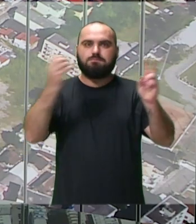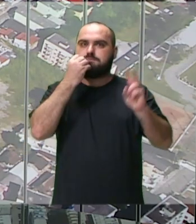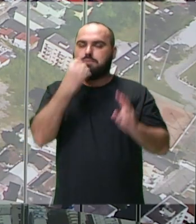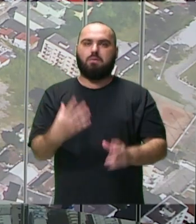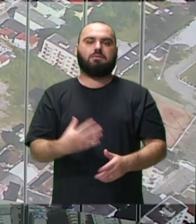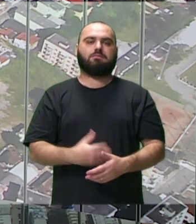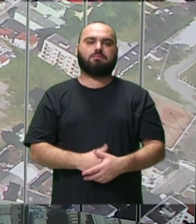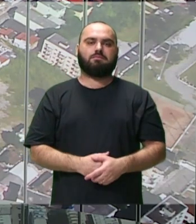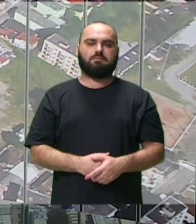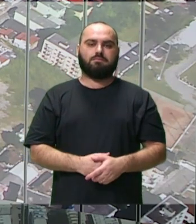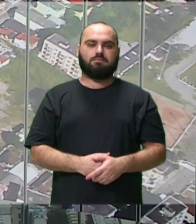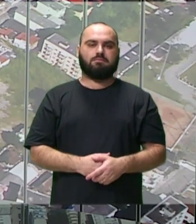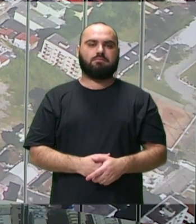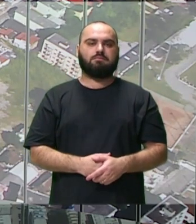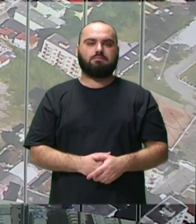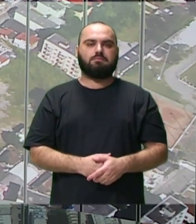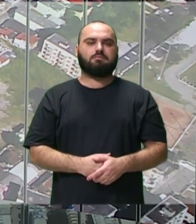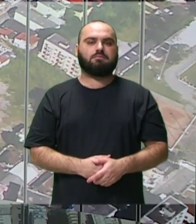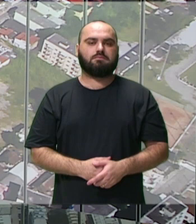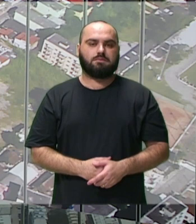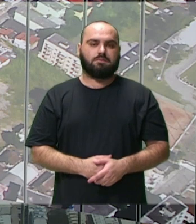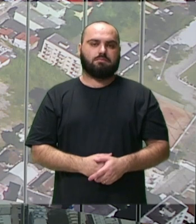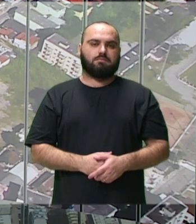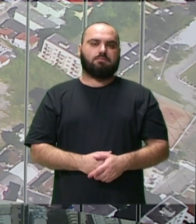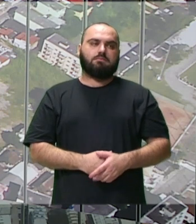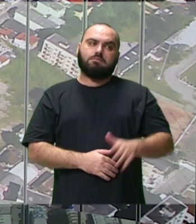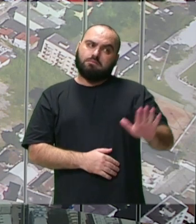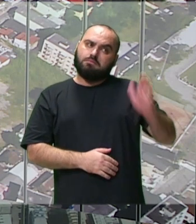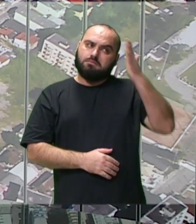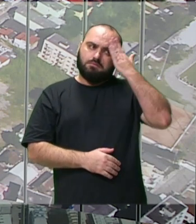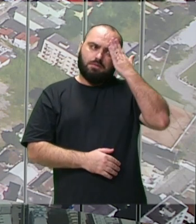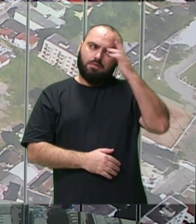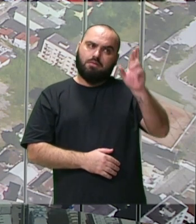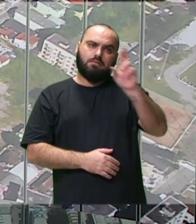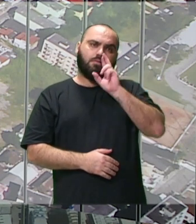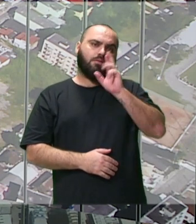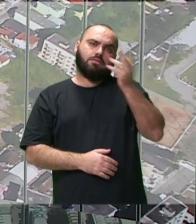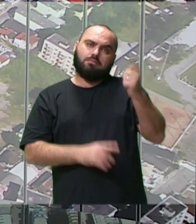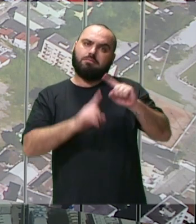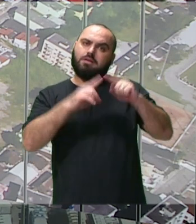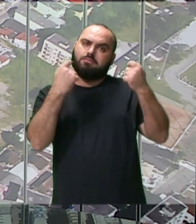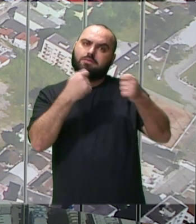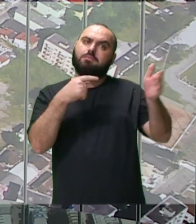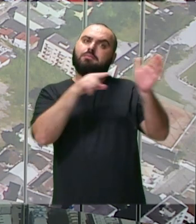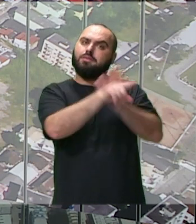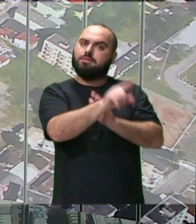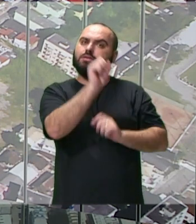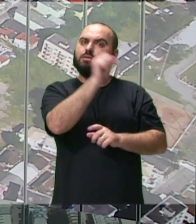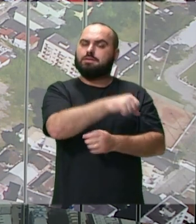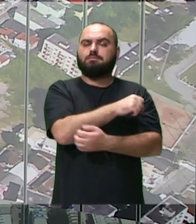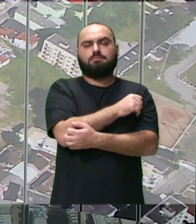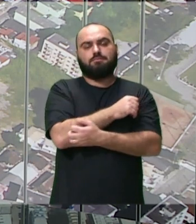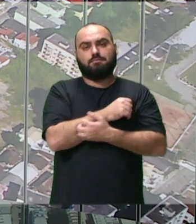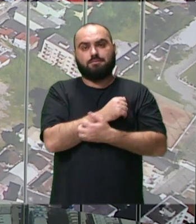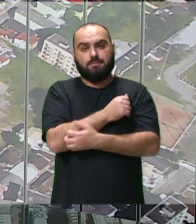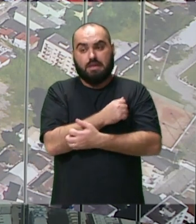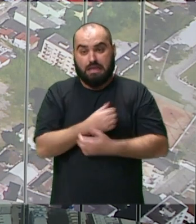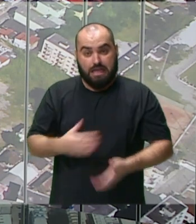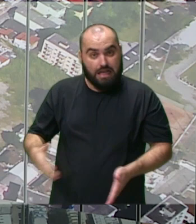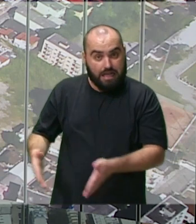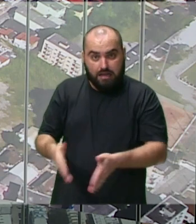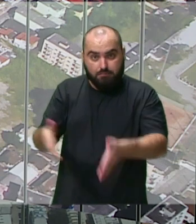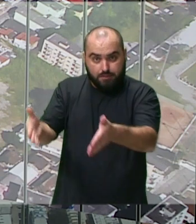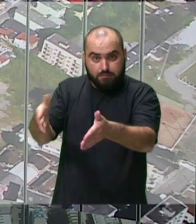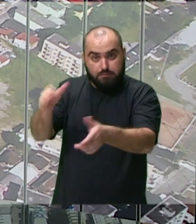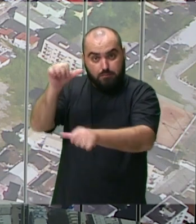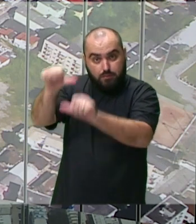que pelo que a gente vem conversado aí ao longo do programa, eu já vou saber meio essa resposta, mas eu não vou deixar de lhe perguntar se o caminho para a mudança dessa cultura,